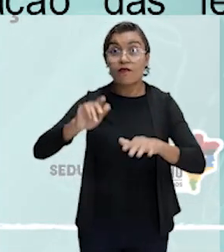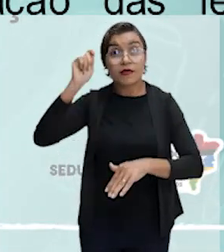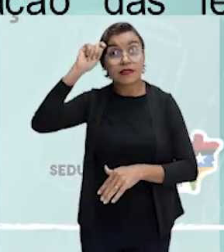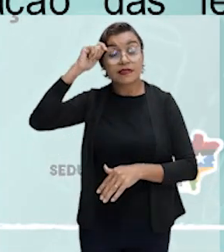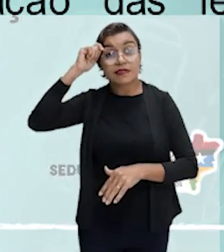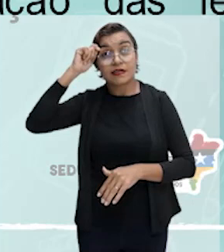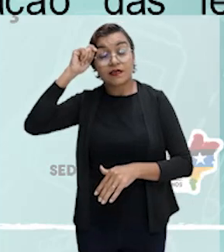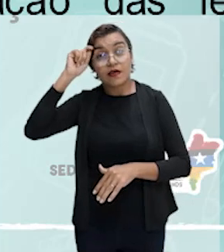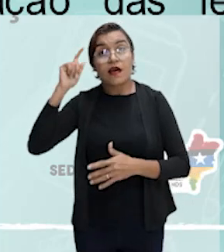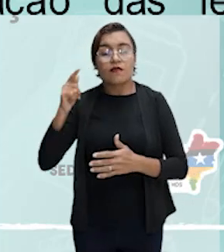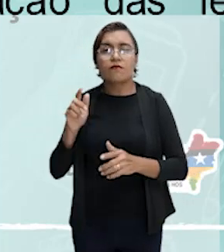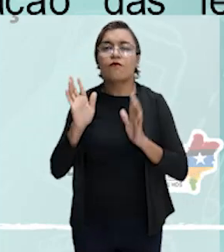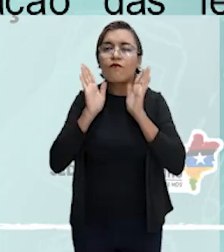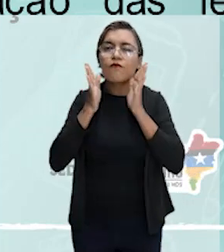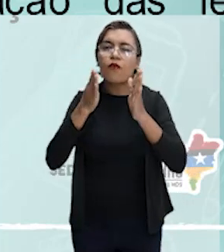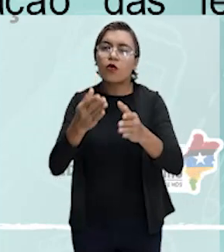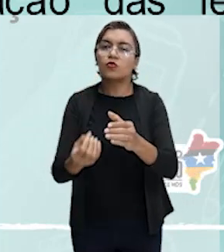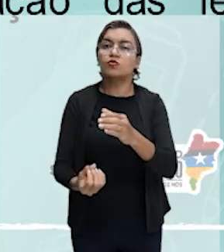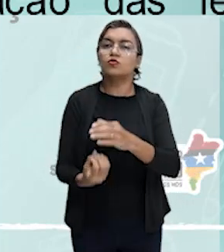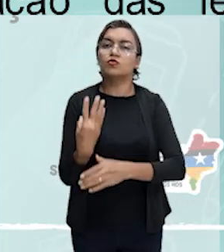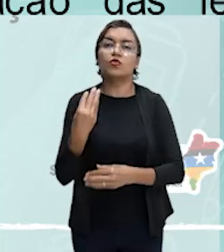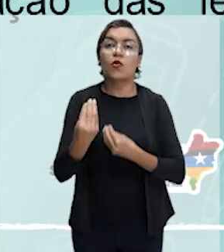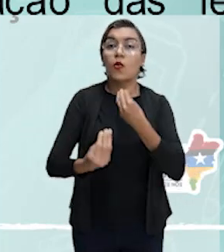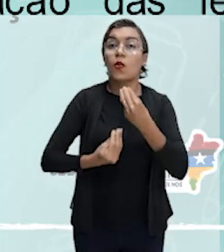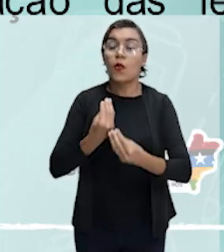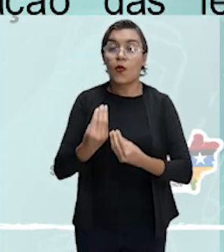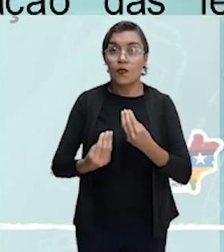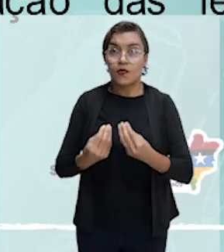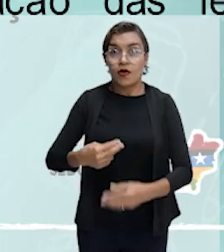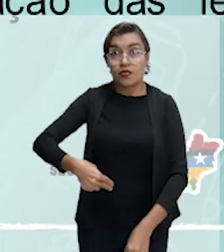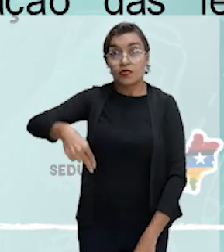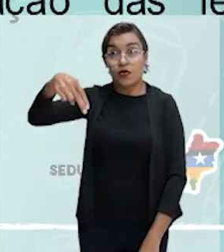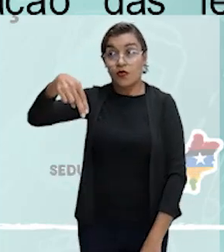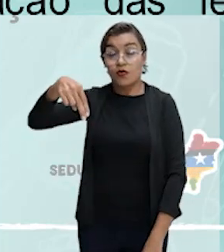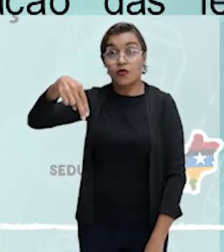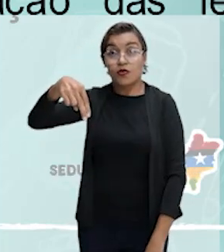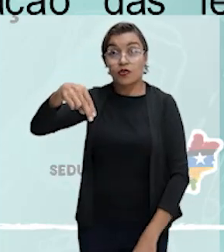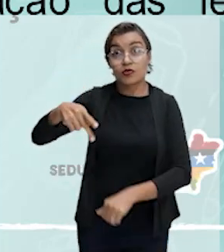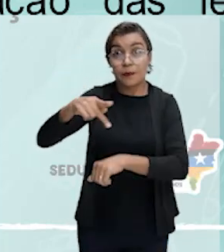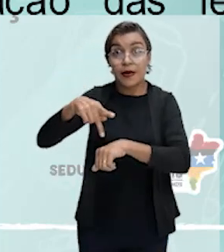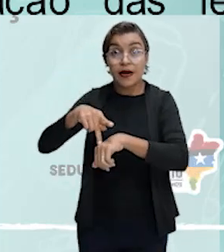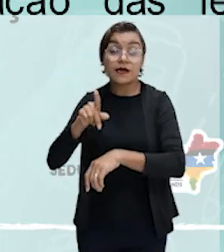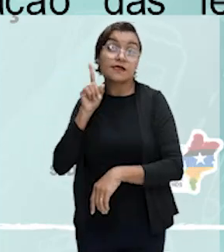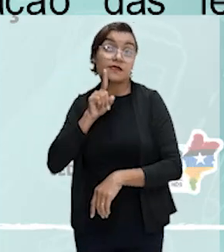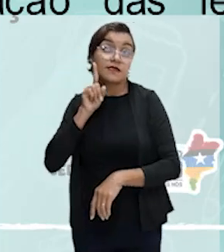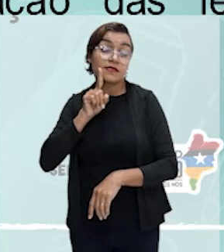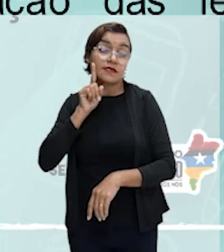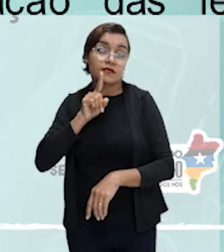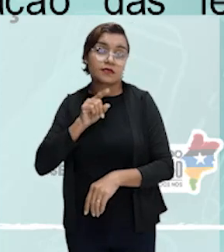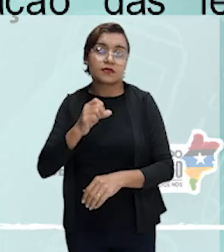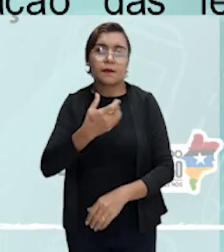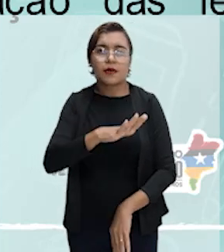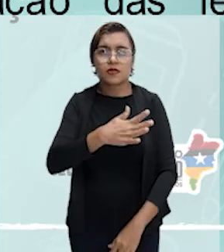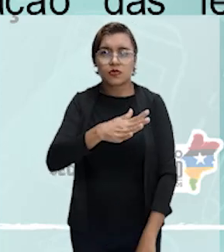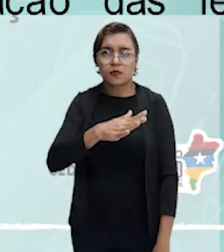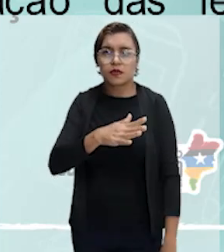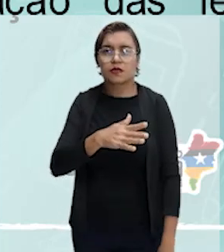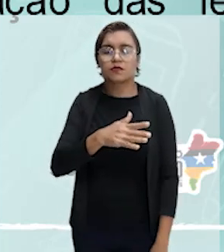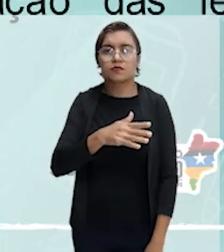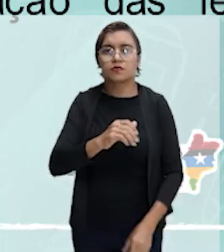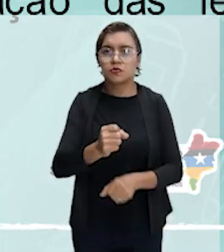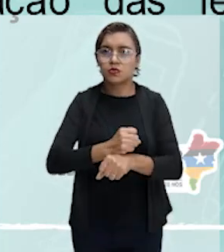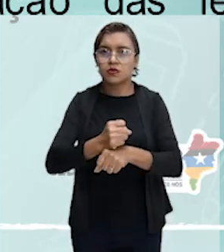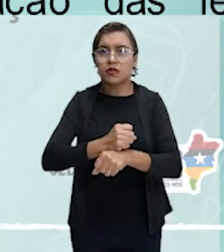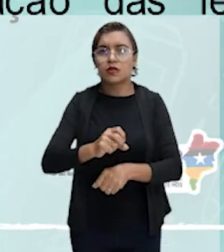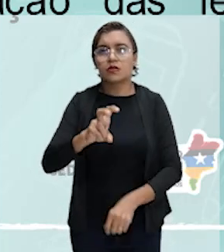principalmente no surgimento dele, no movimento negro norte-americano, o movimento de luta pelos direitos civis dos anos 50 e 60. Aí